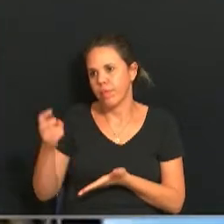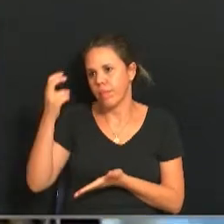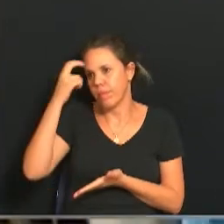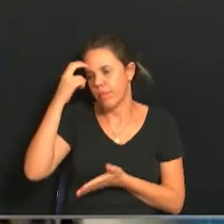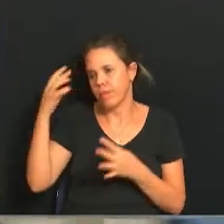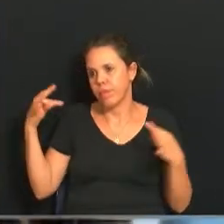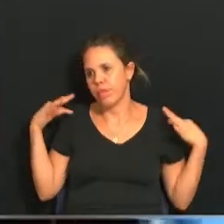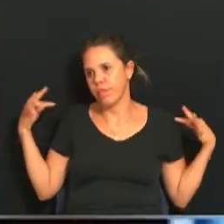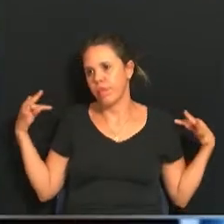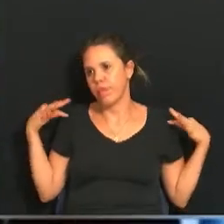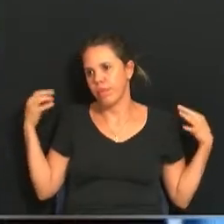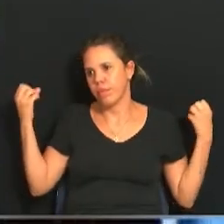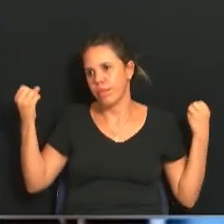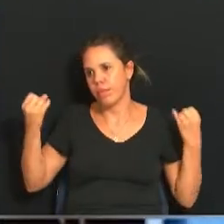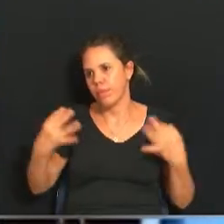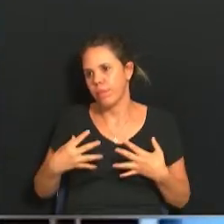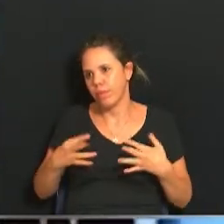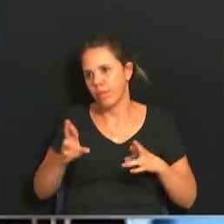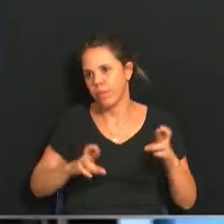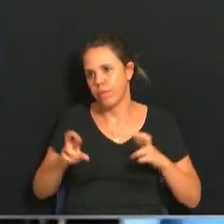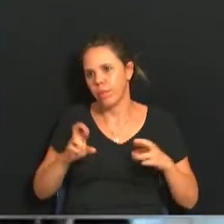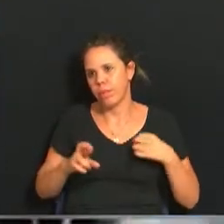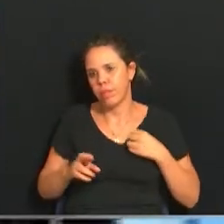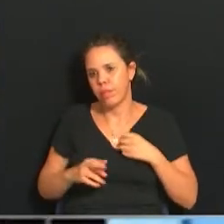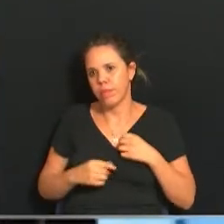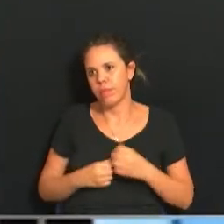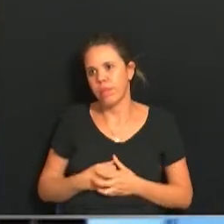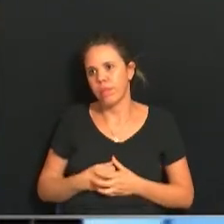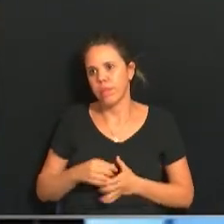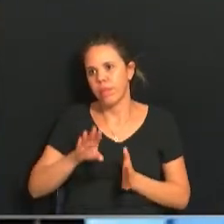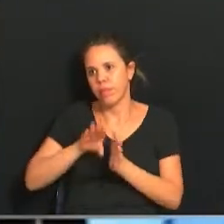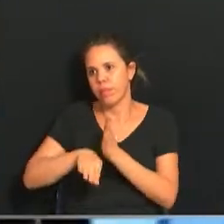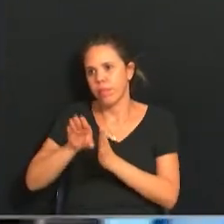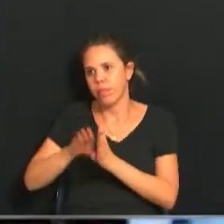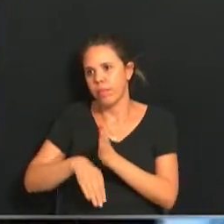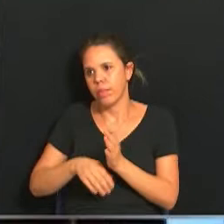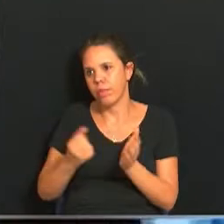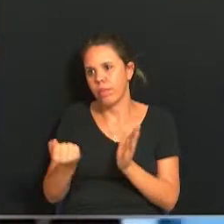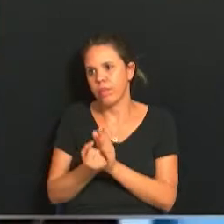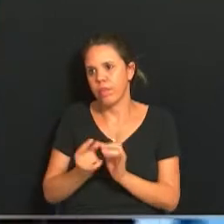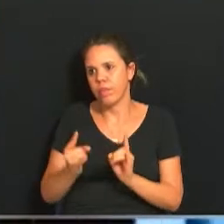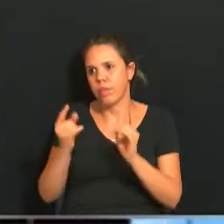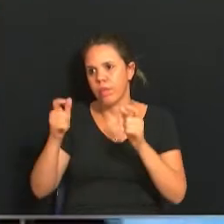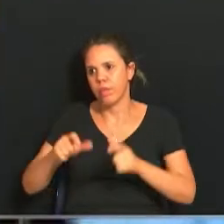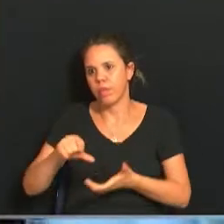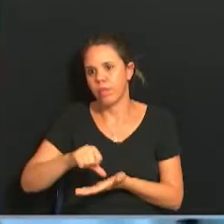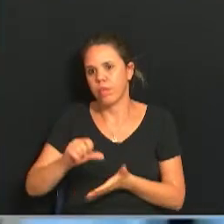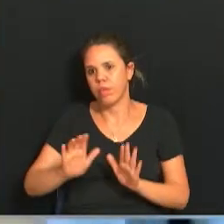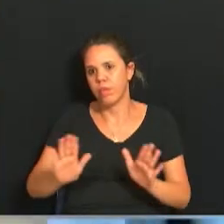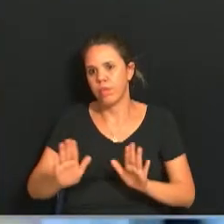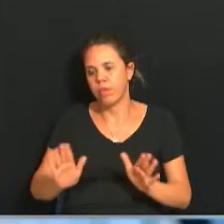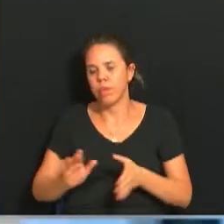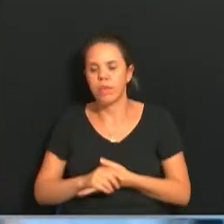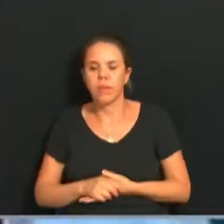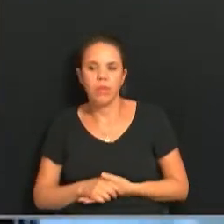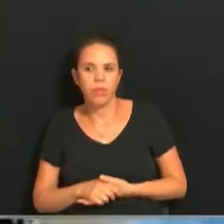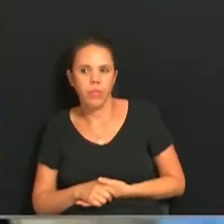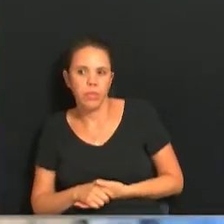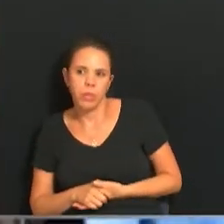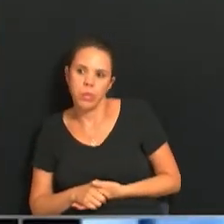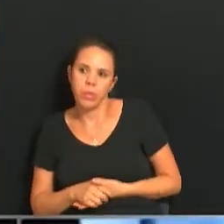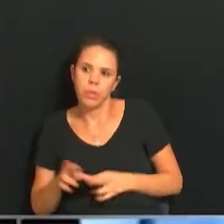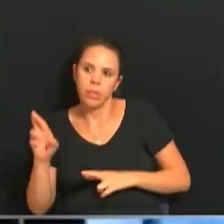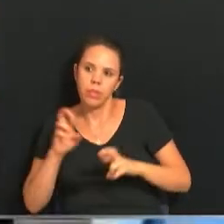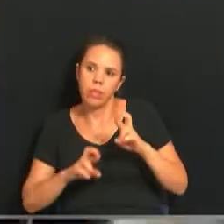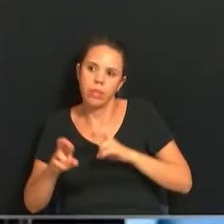Turismo, explicou que a revisão não se trata de retirar o tombamento do local. Com as análises